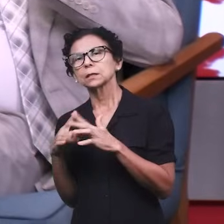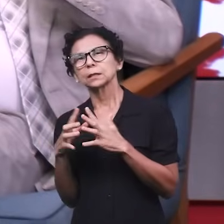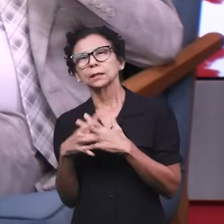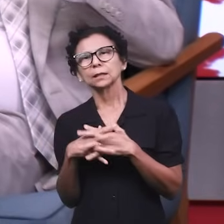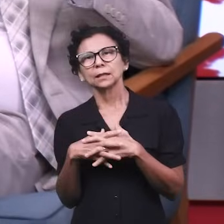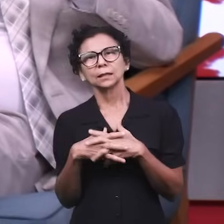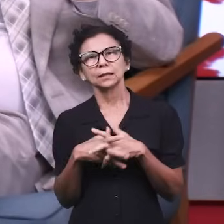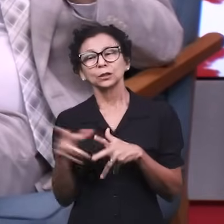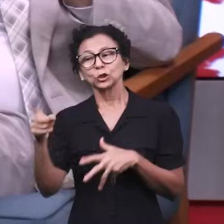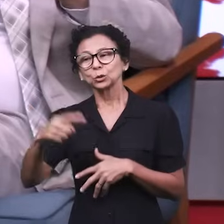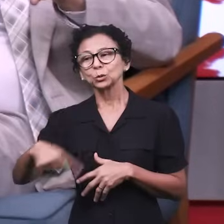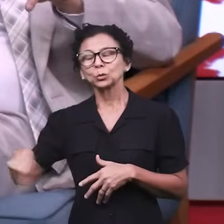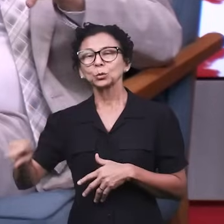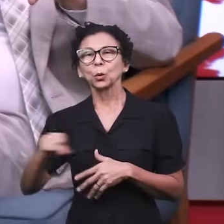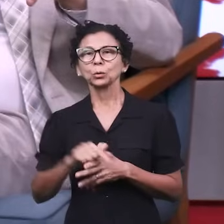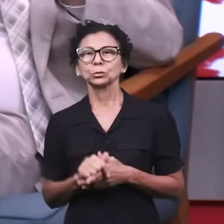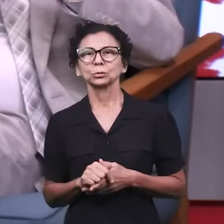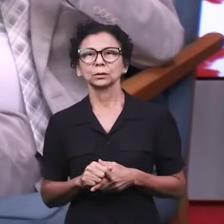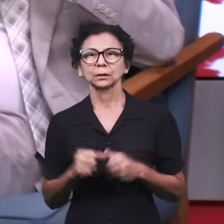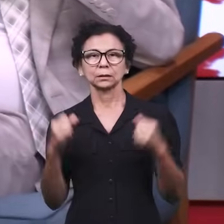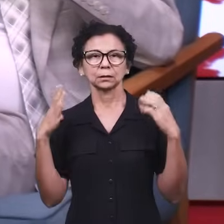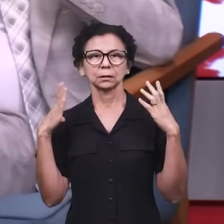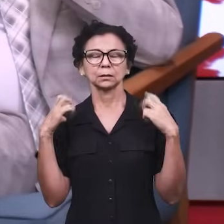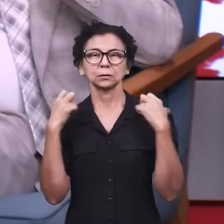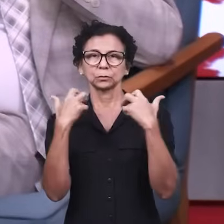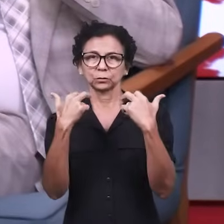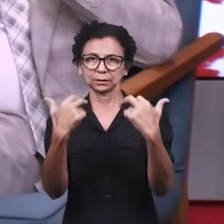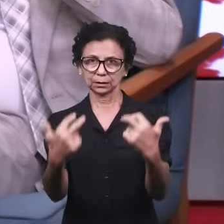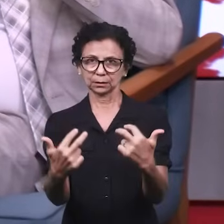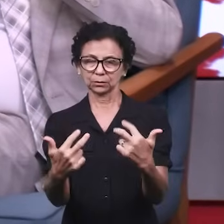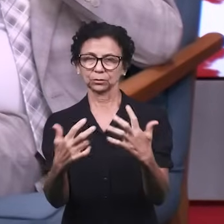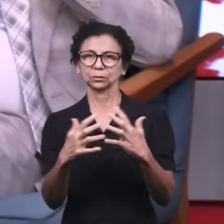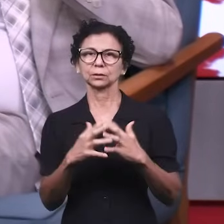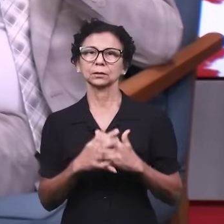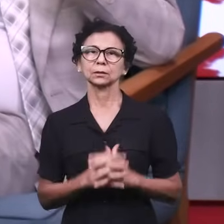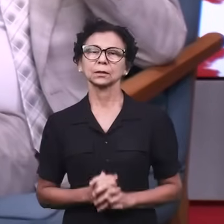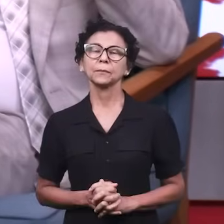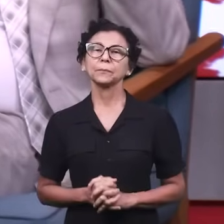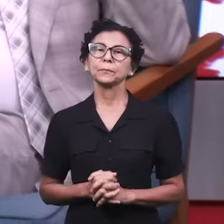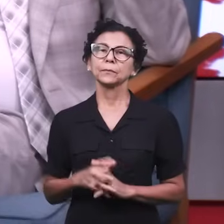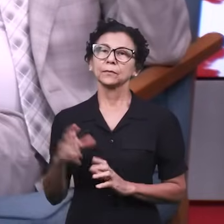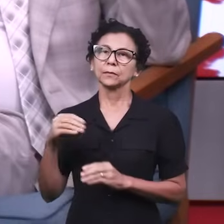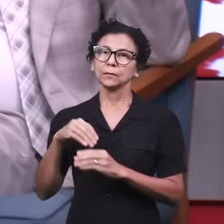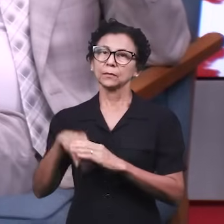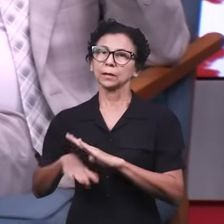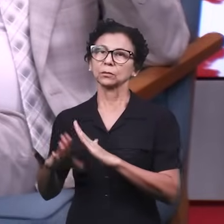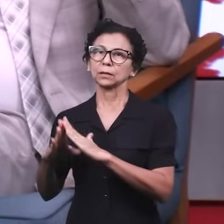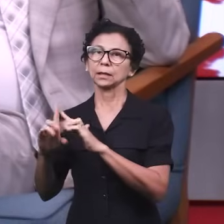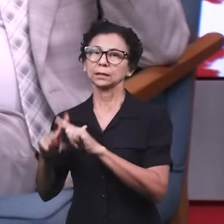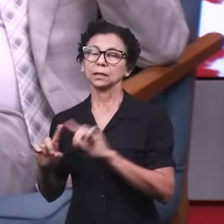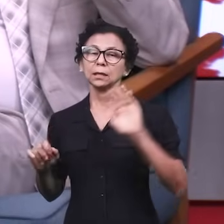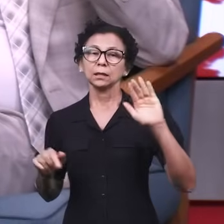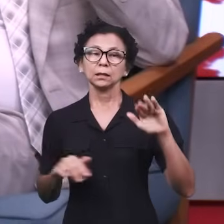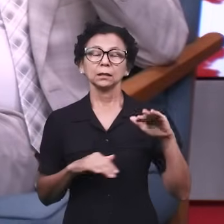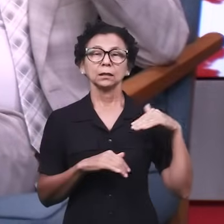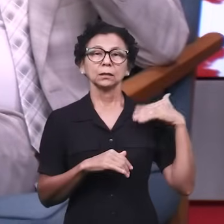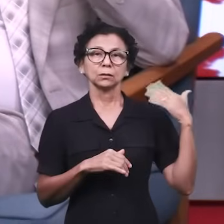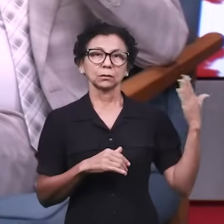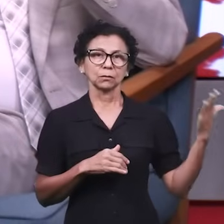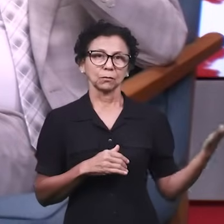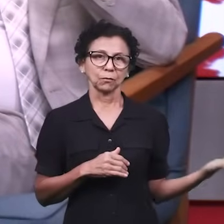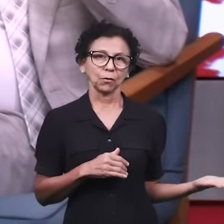nós tivéssemos toda a igreja falando em língua estranha. E no lado de fora